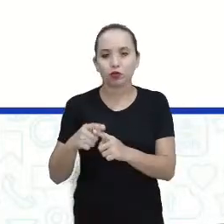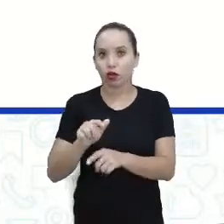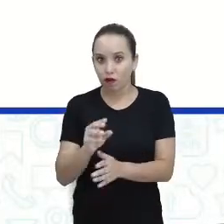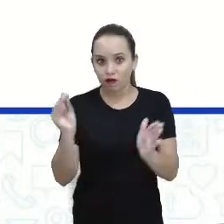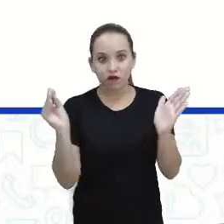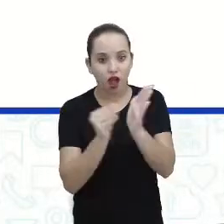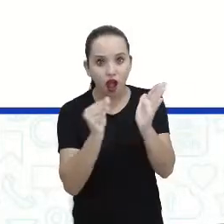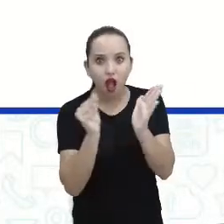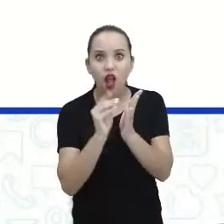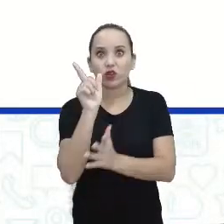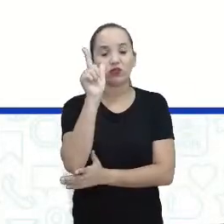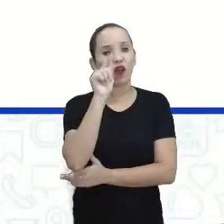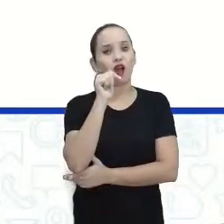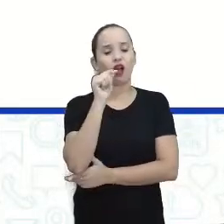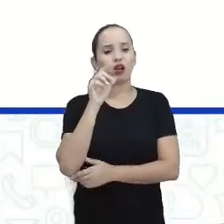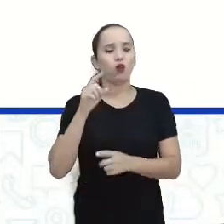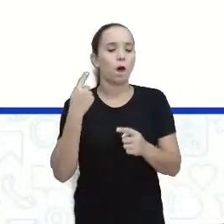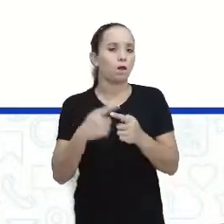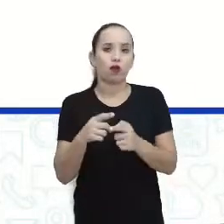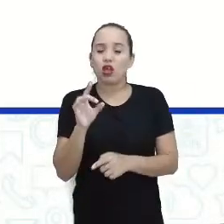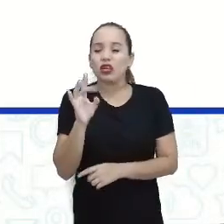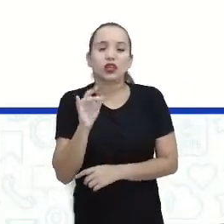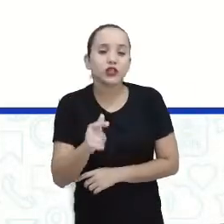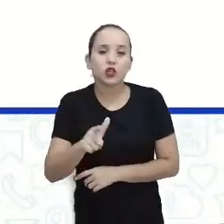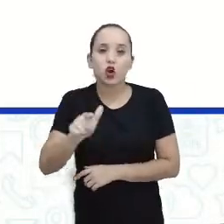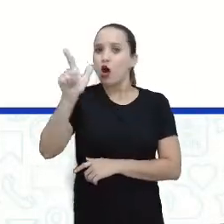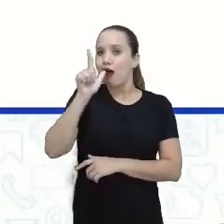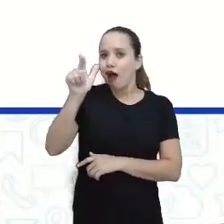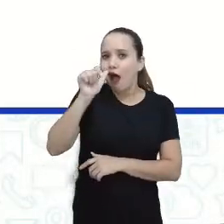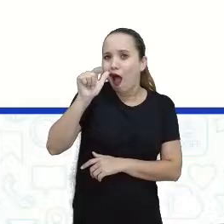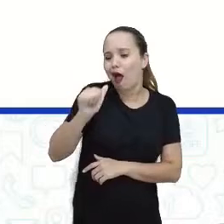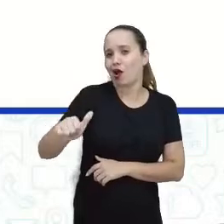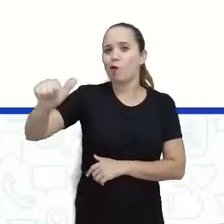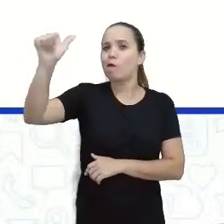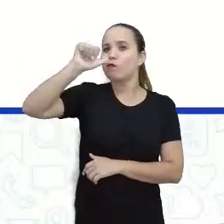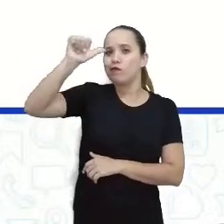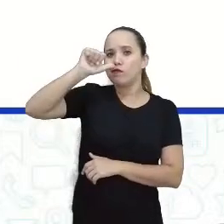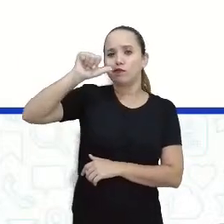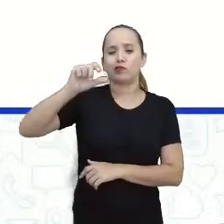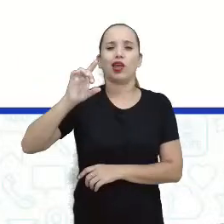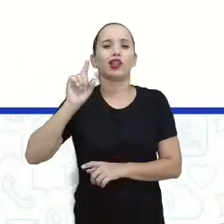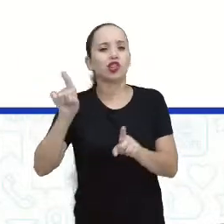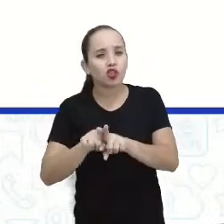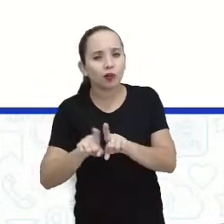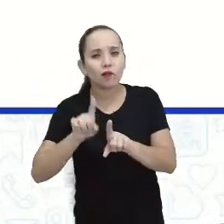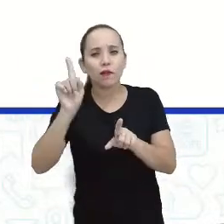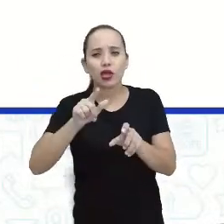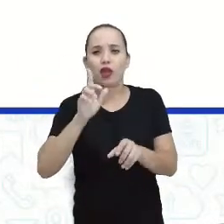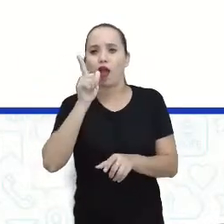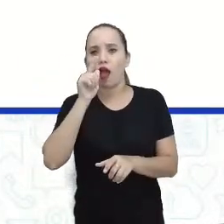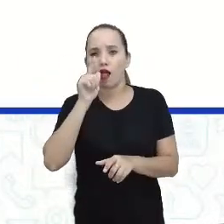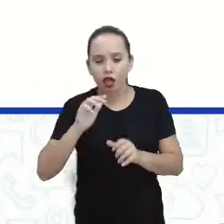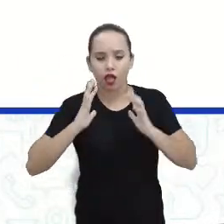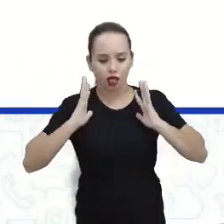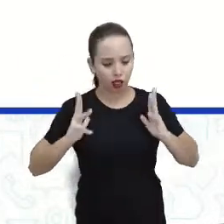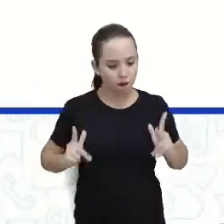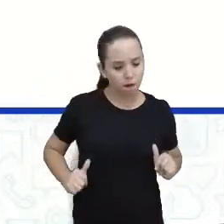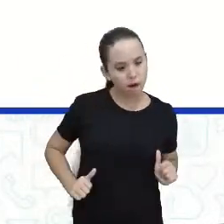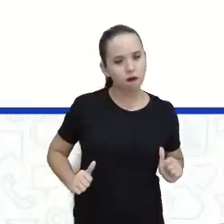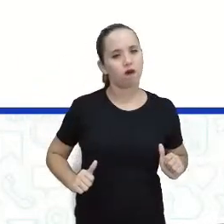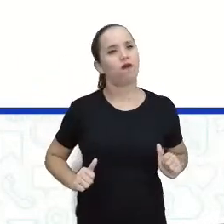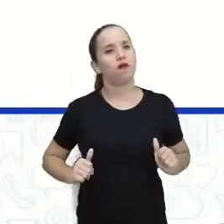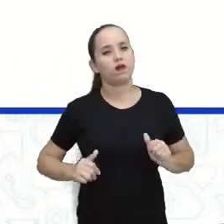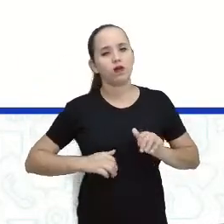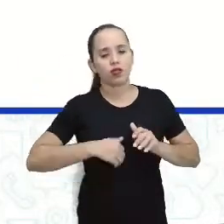não é só a questão de tomar água, é questão do saneamento que não existe, né? Então, se você não tem água doce chegando,